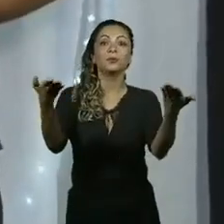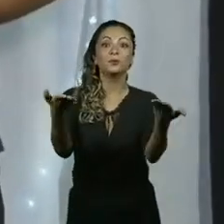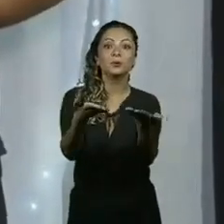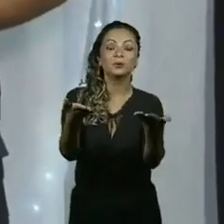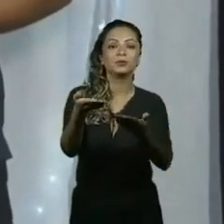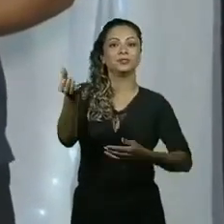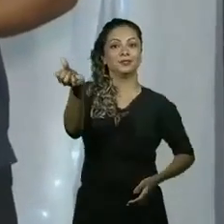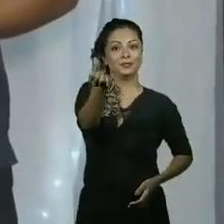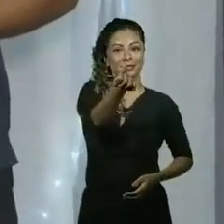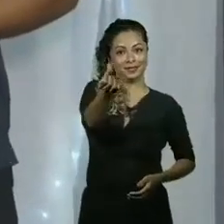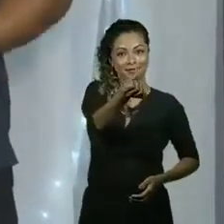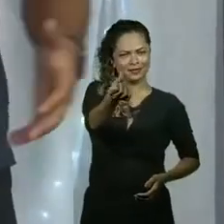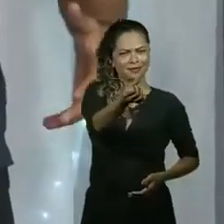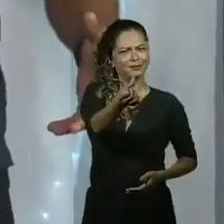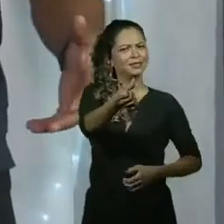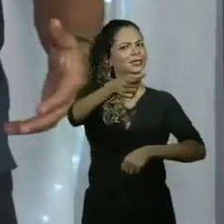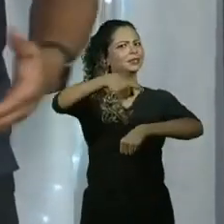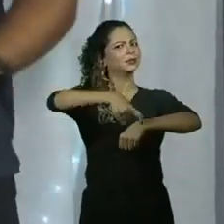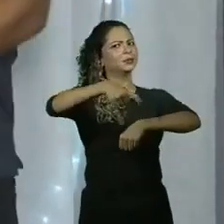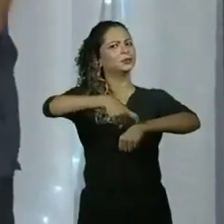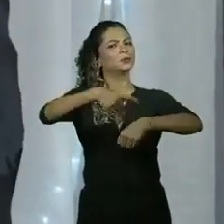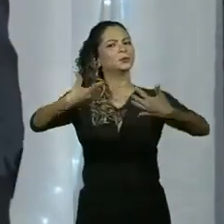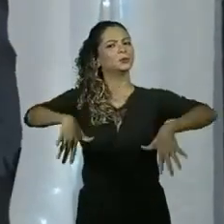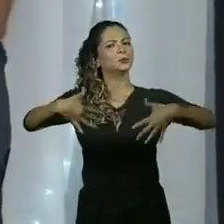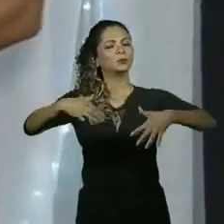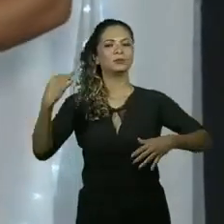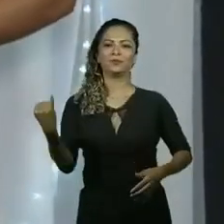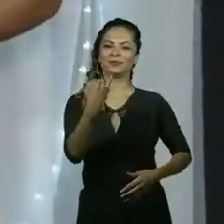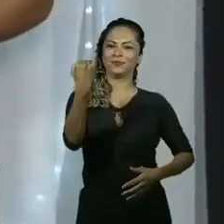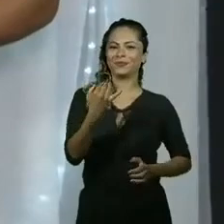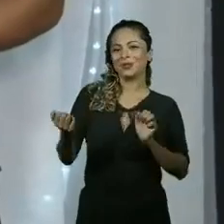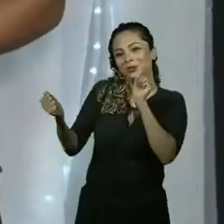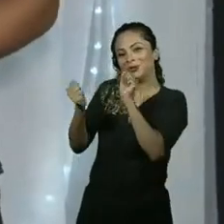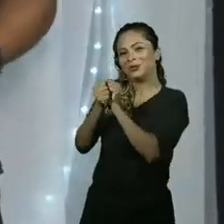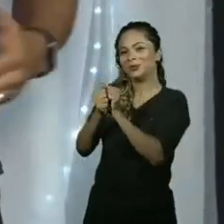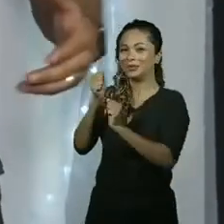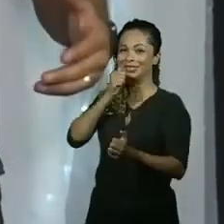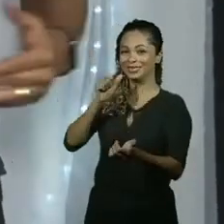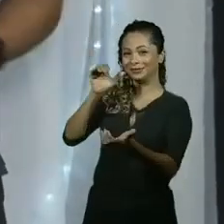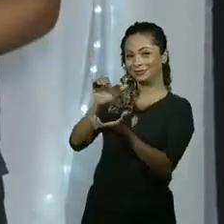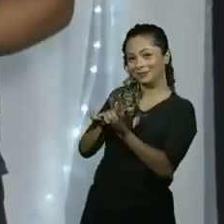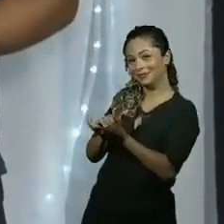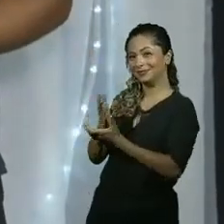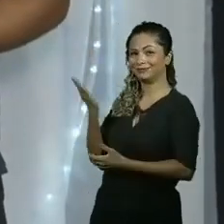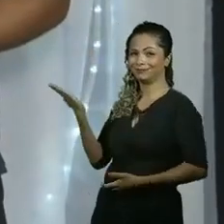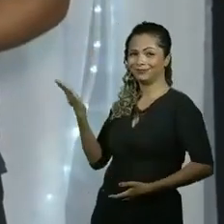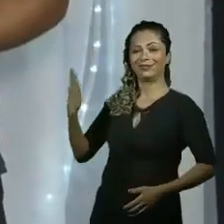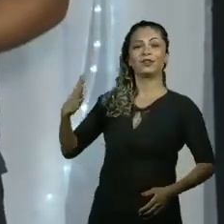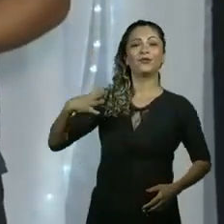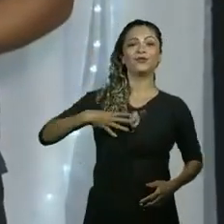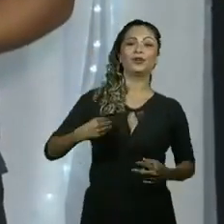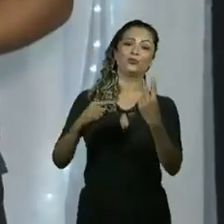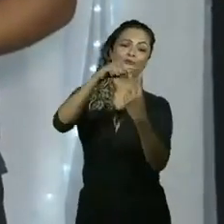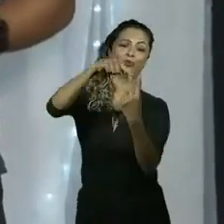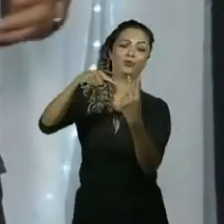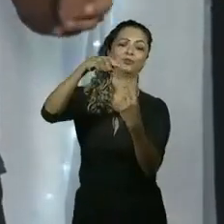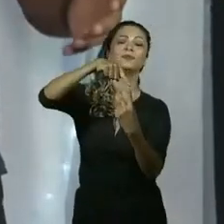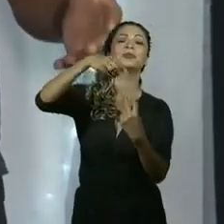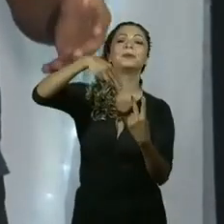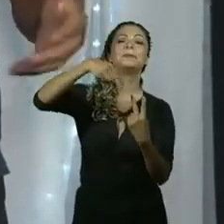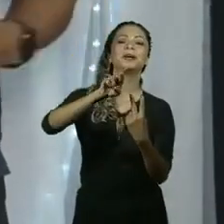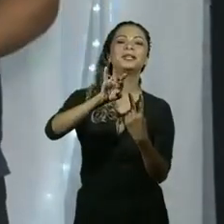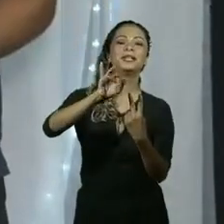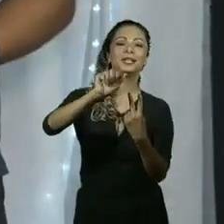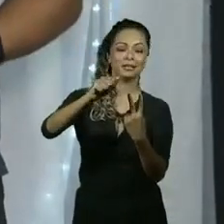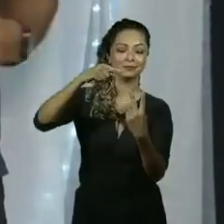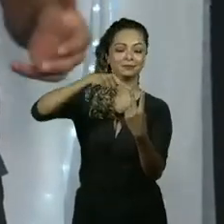sexta-feira, participando de um momento tão importante, ao lado da mulher que me deu dois anjinhos, Maria Eduarda, Davi. E o significado